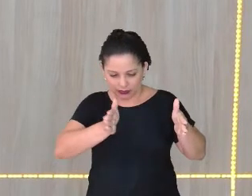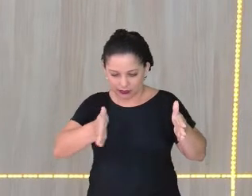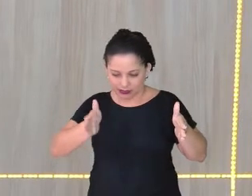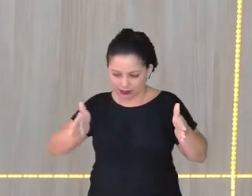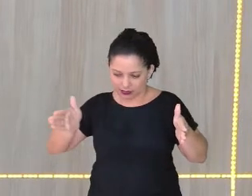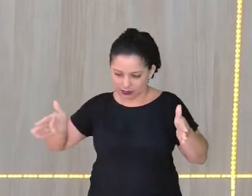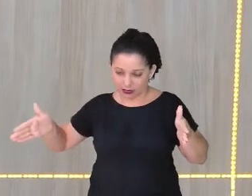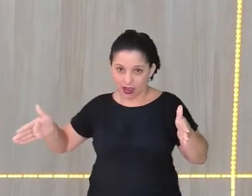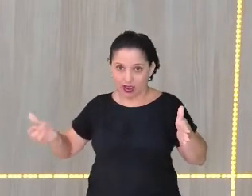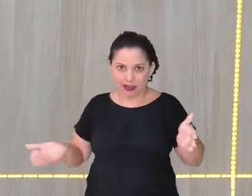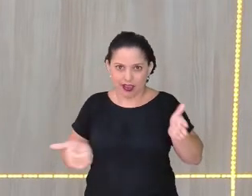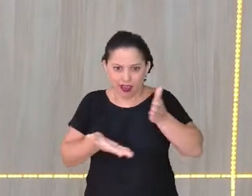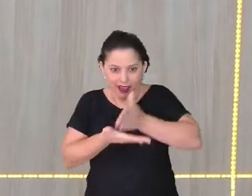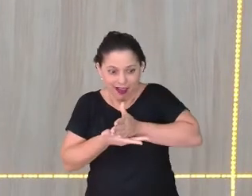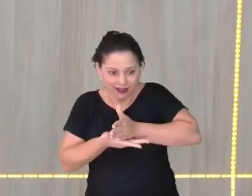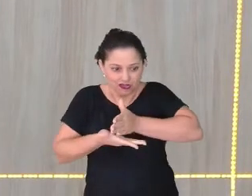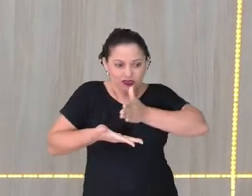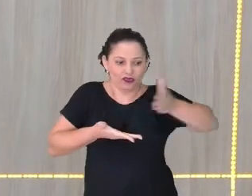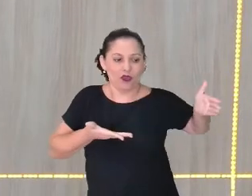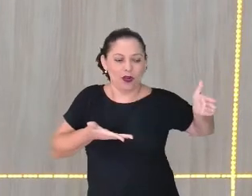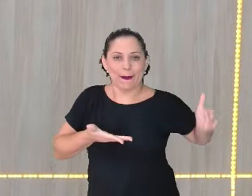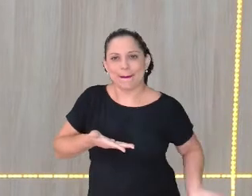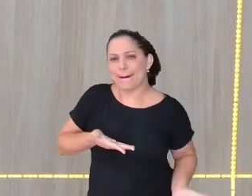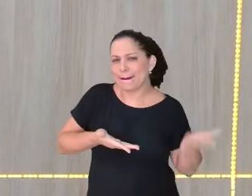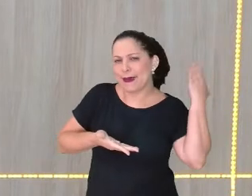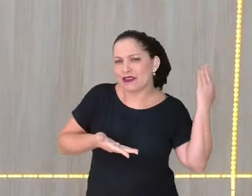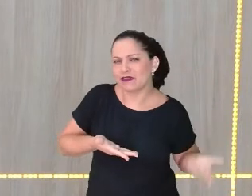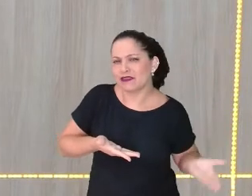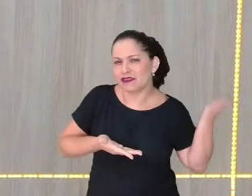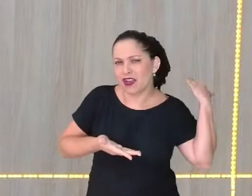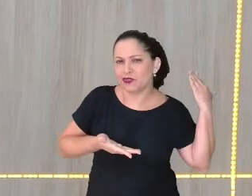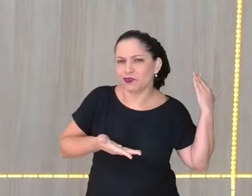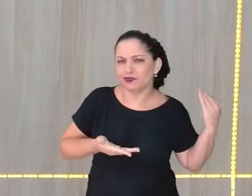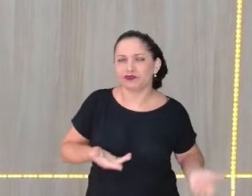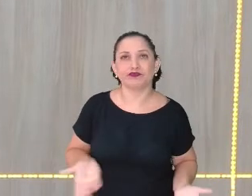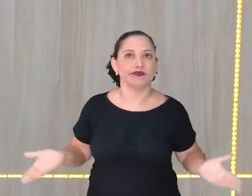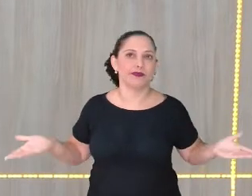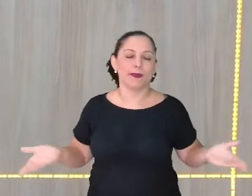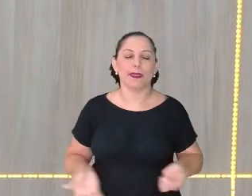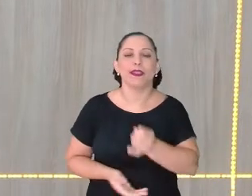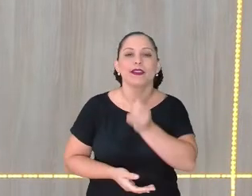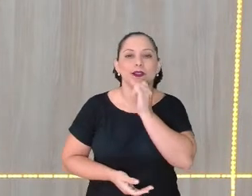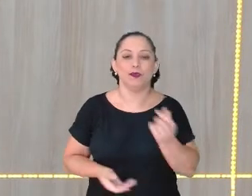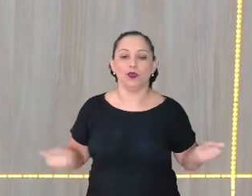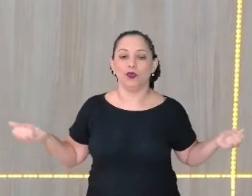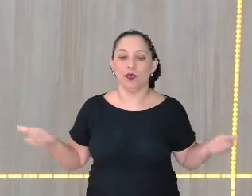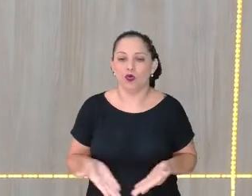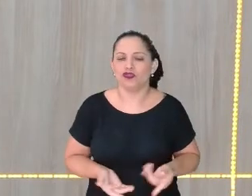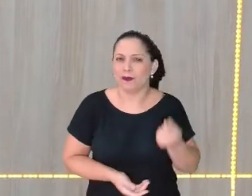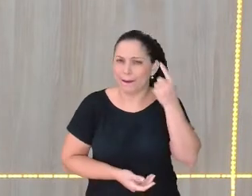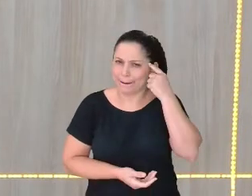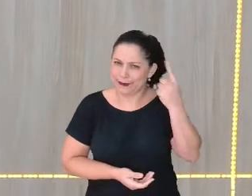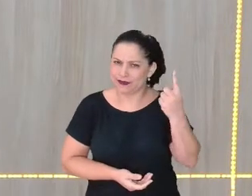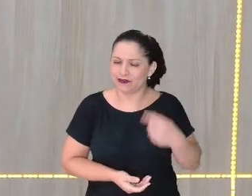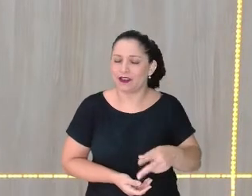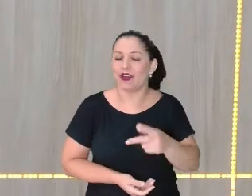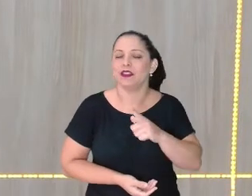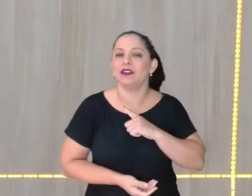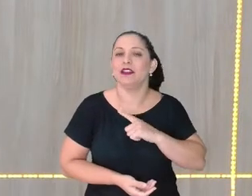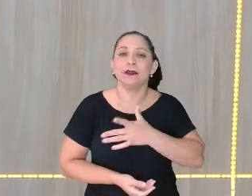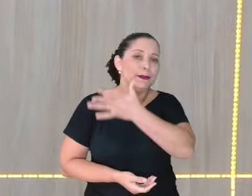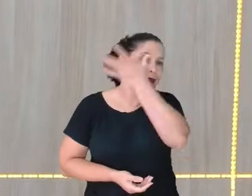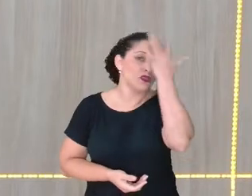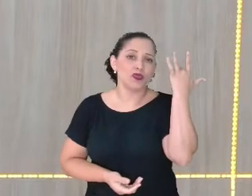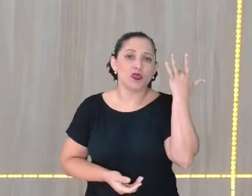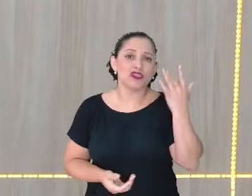a pré-história só existisse lá atrás, lá no passado. A gente não pode pensar que hoje ainda existem